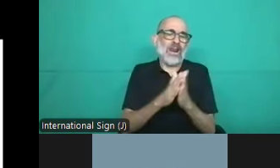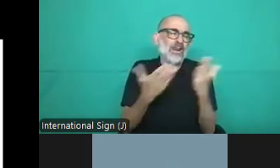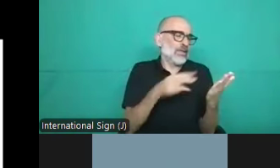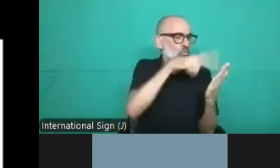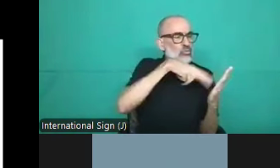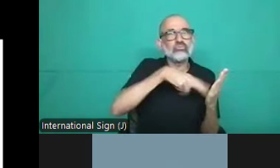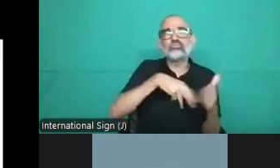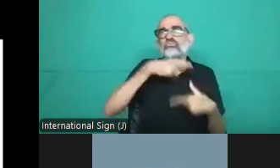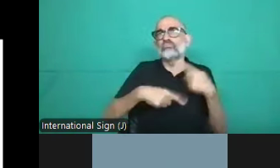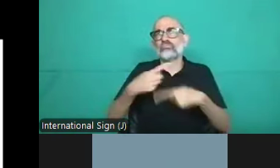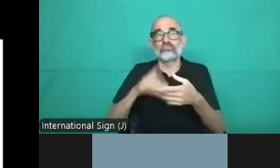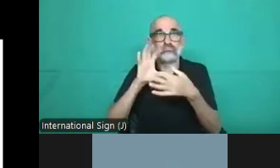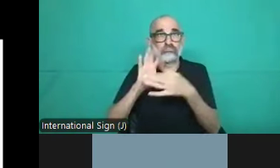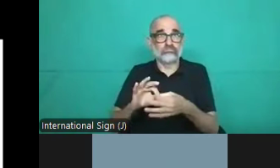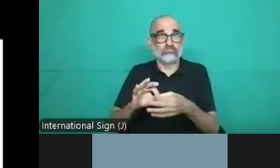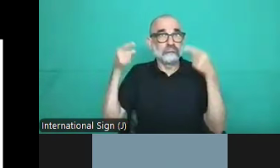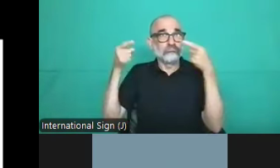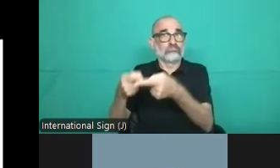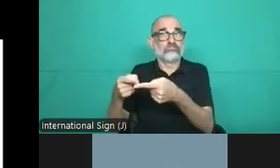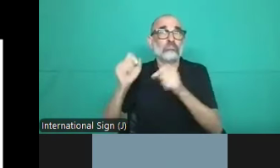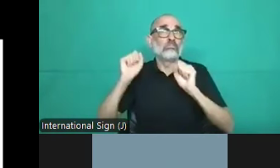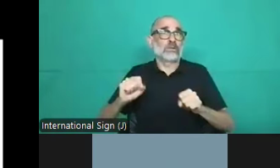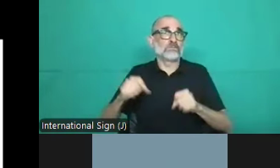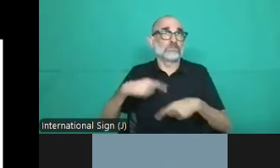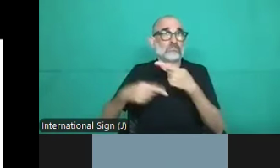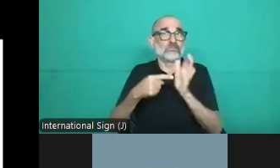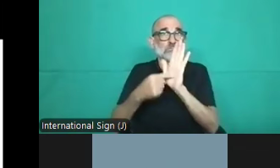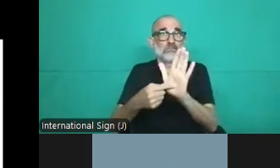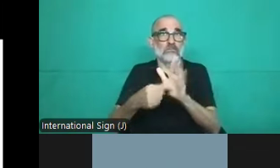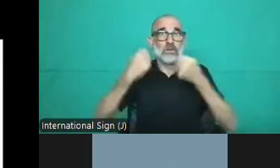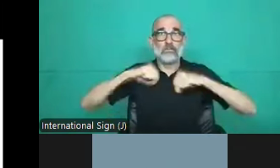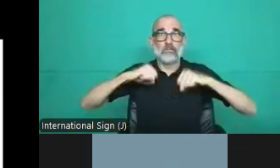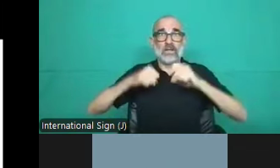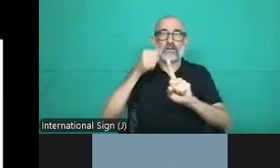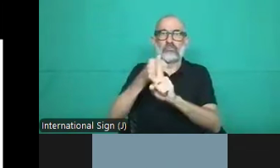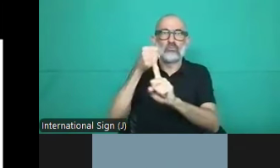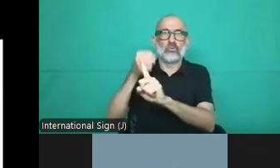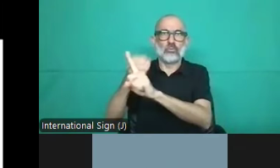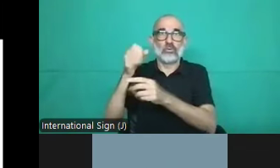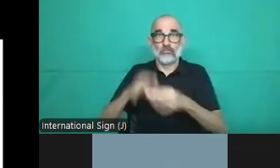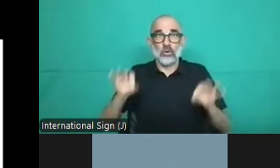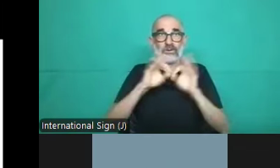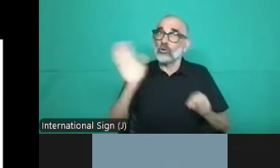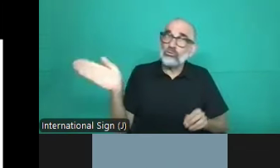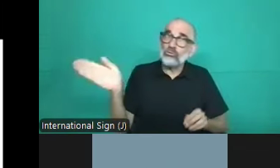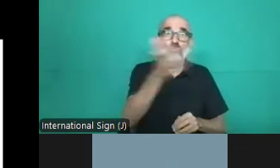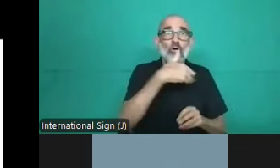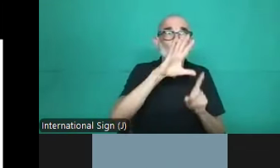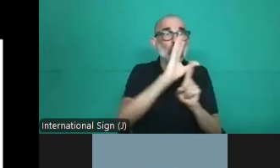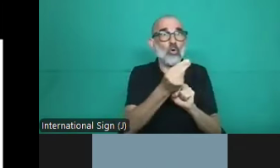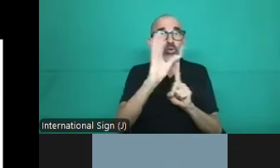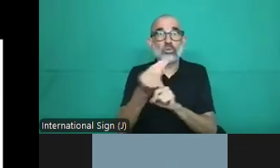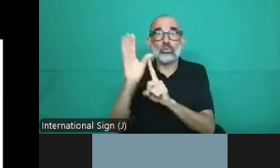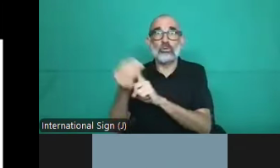características nas áreas do Caribe, dos Andes, em todo um espectro que